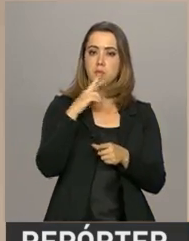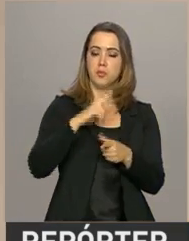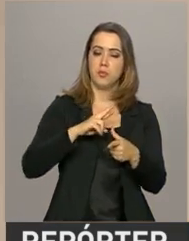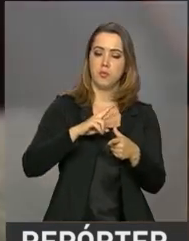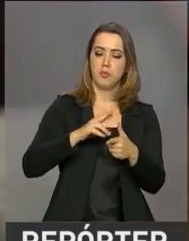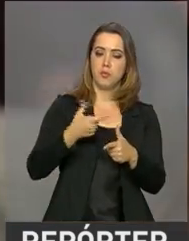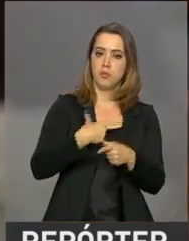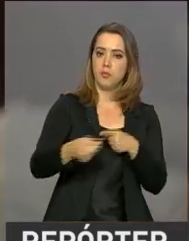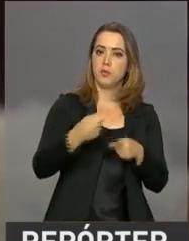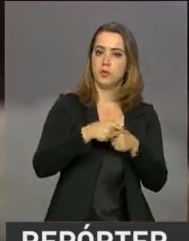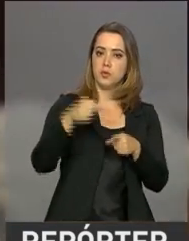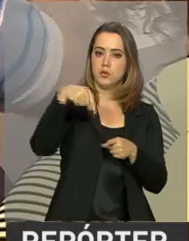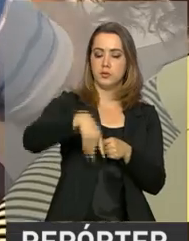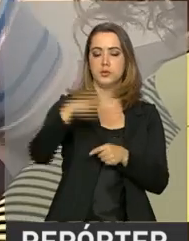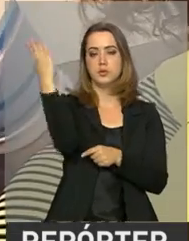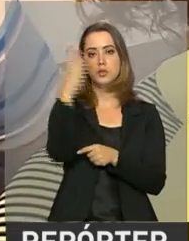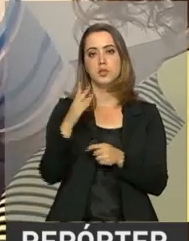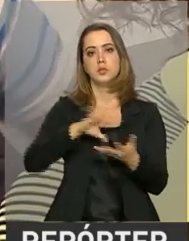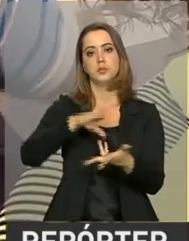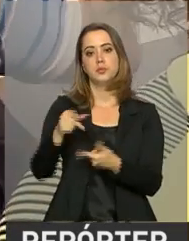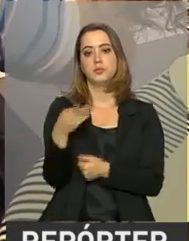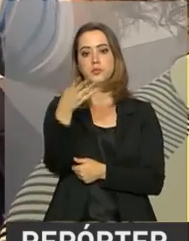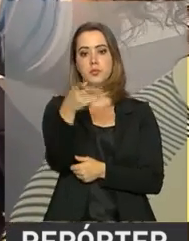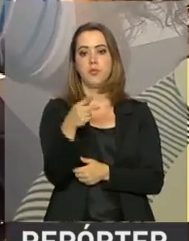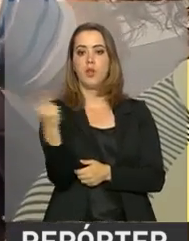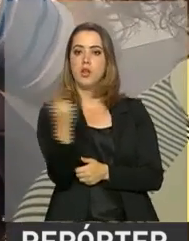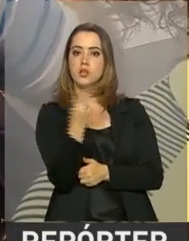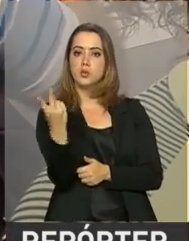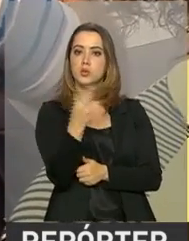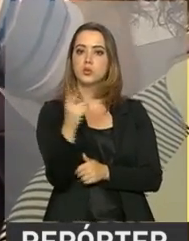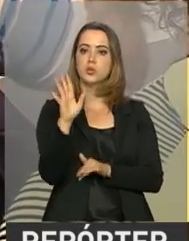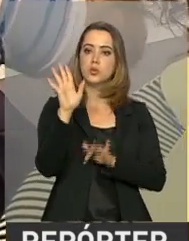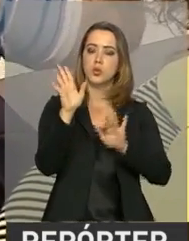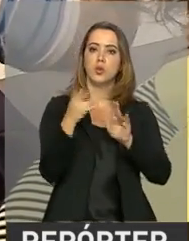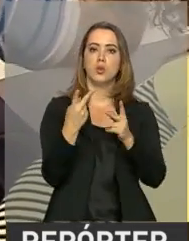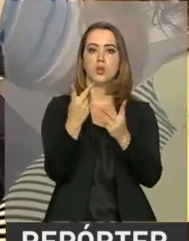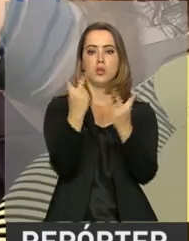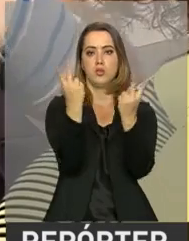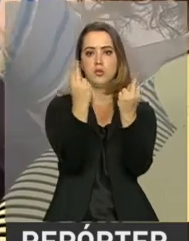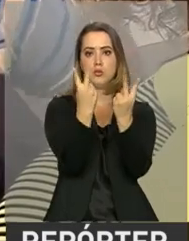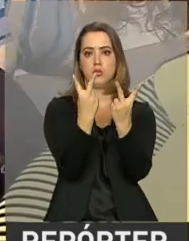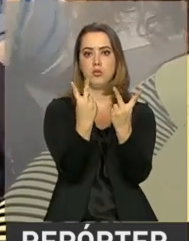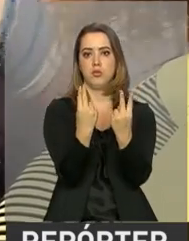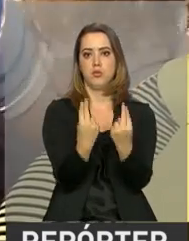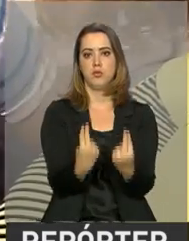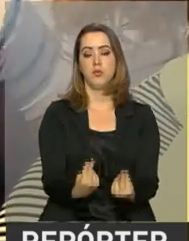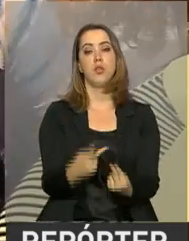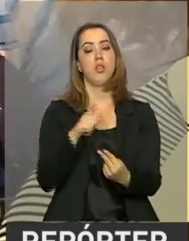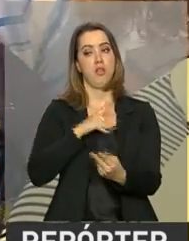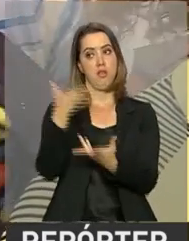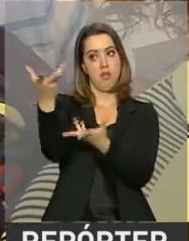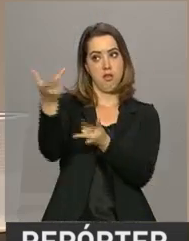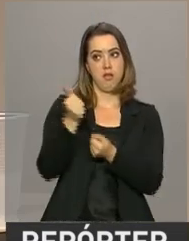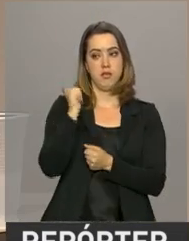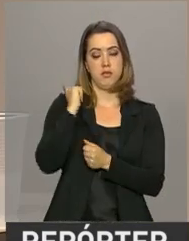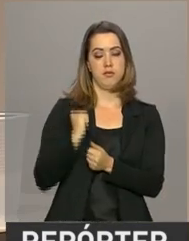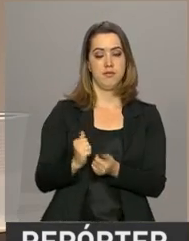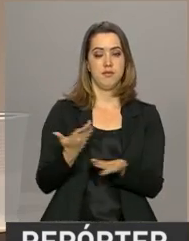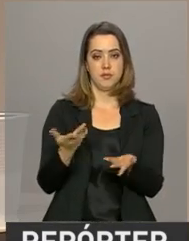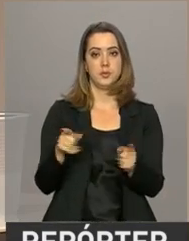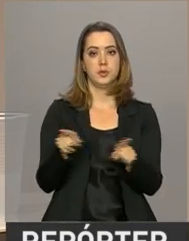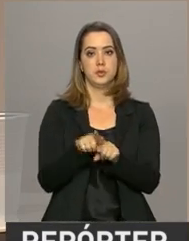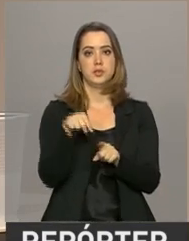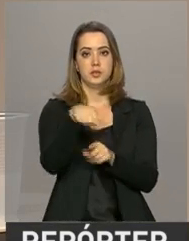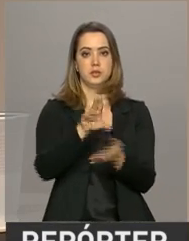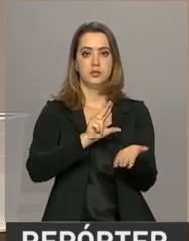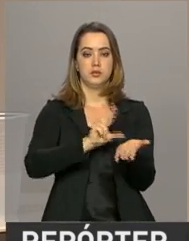Duda Micucci e Luísa Borges, dupla brasileira do nado sincronizado, recebem o apoio e também estão no aplicativo. Luísa